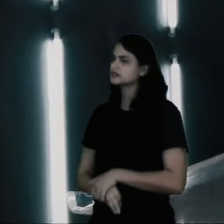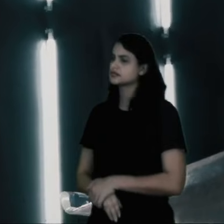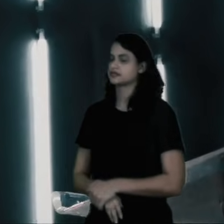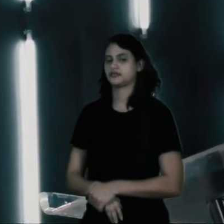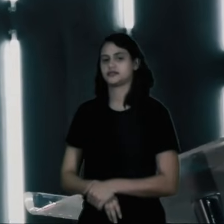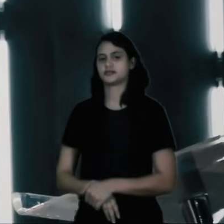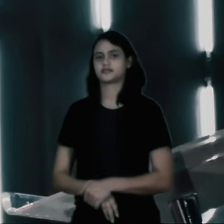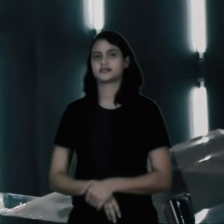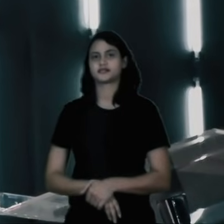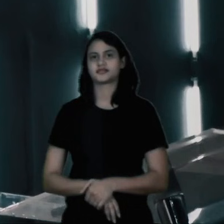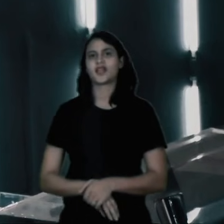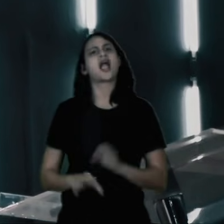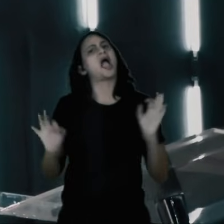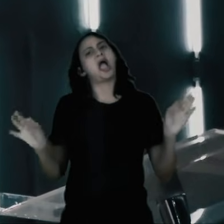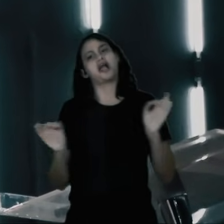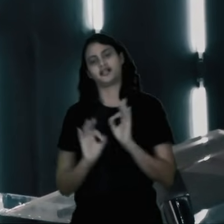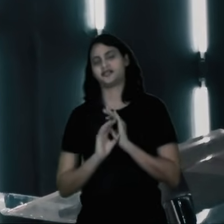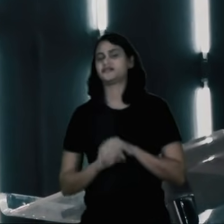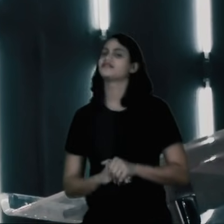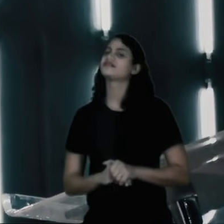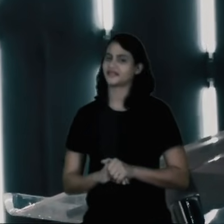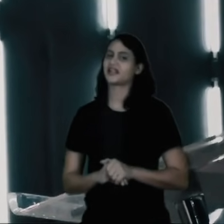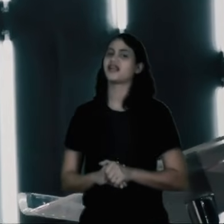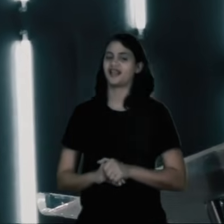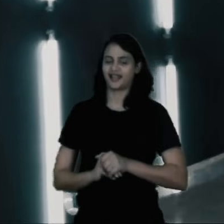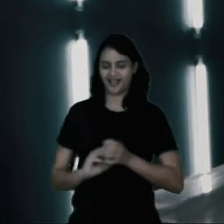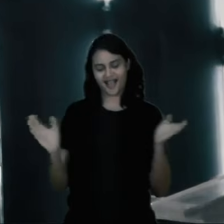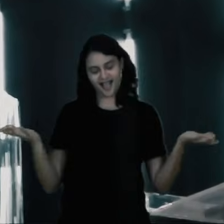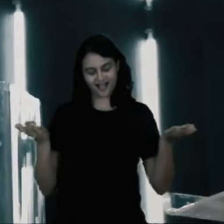Não, isso só acontece comigo, não. Ah, não,